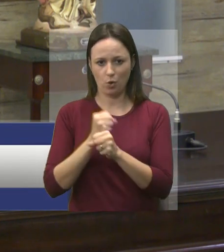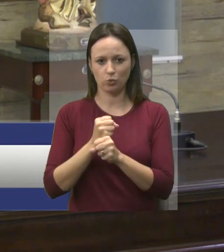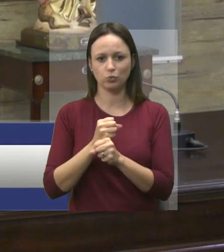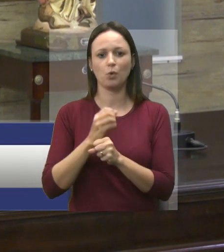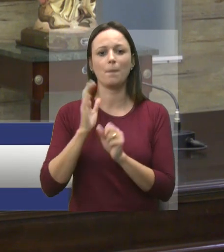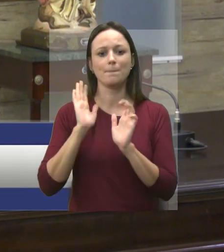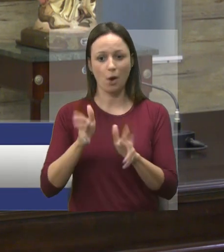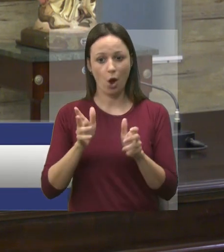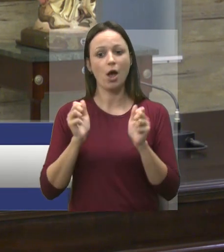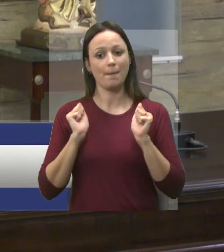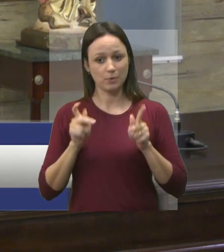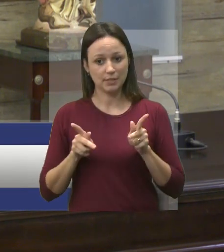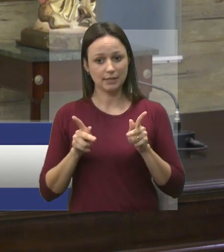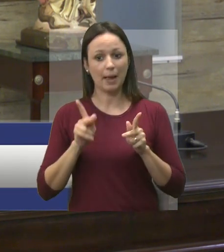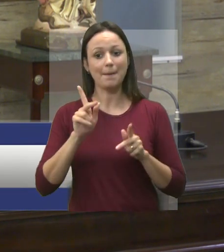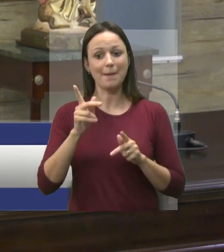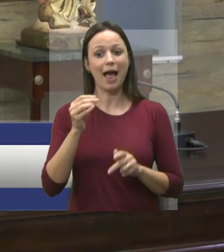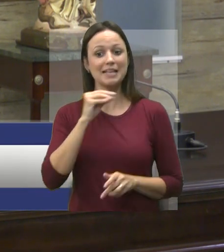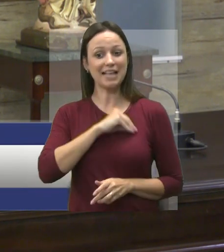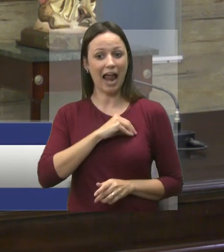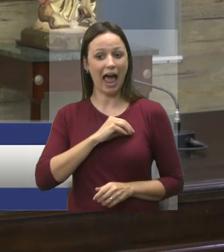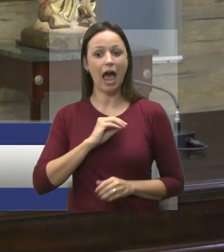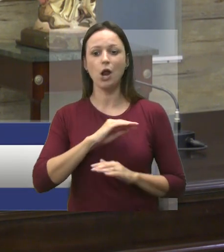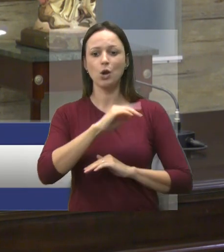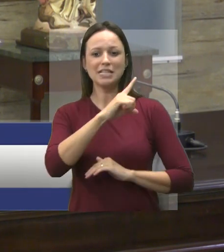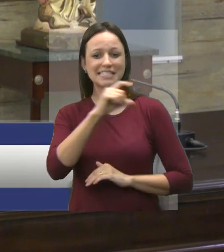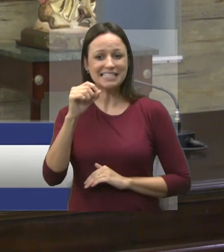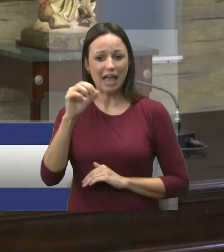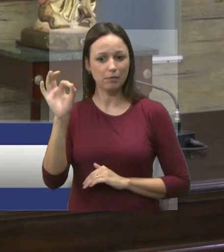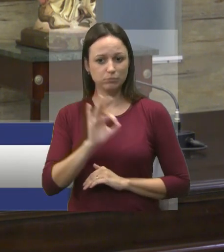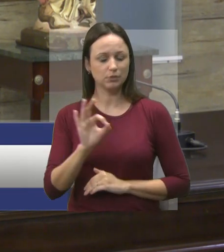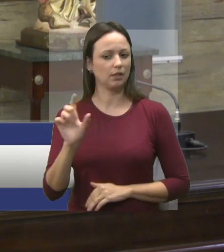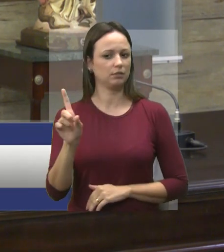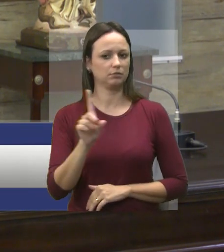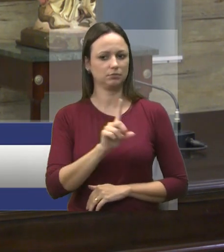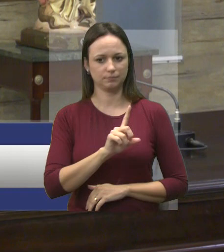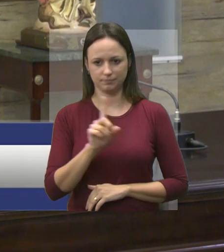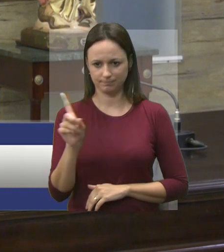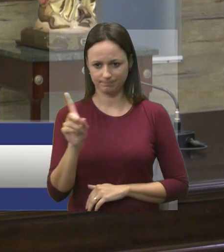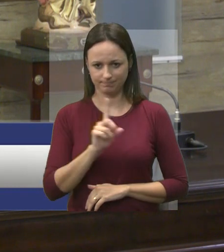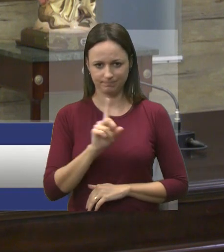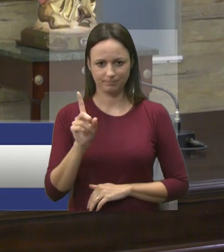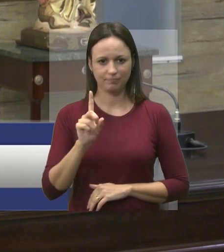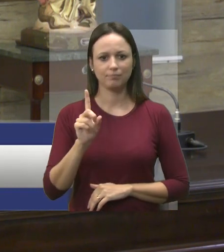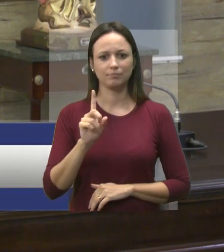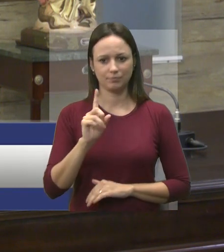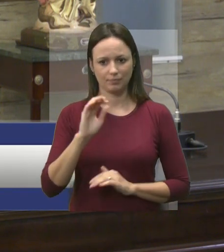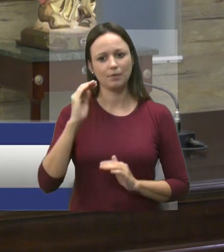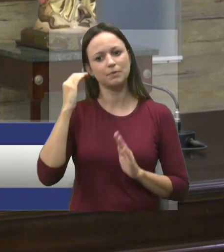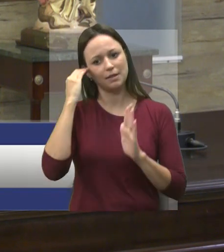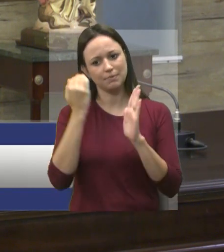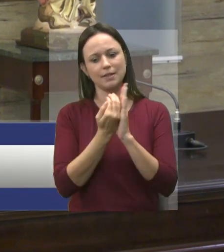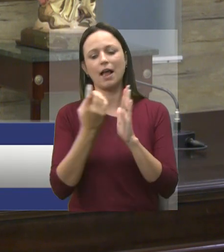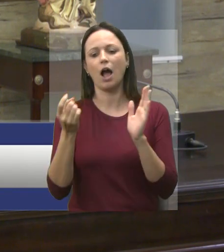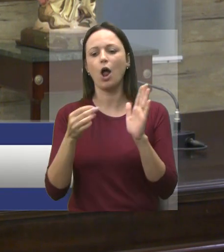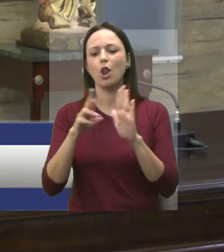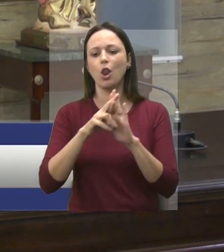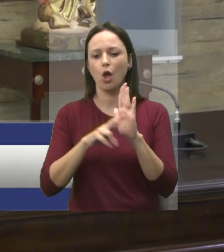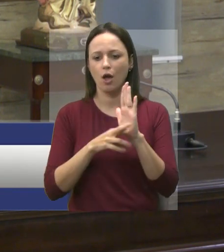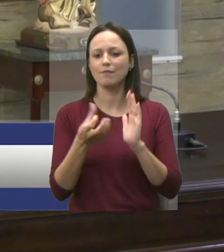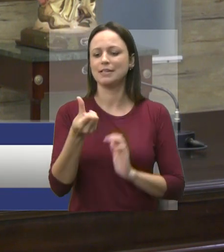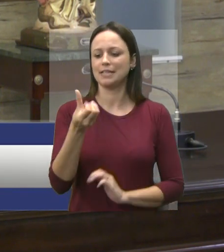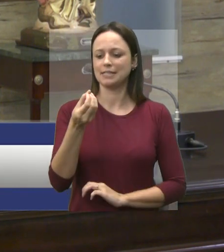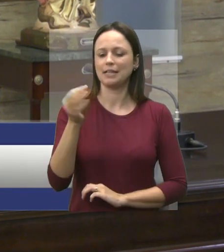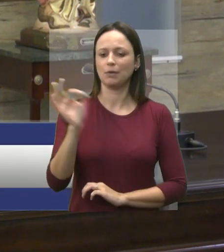não integral. Você vai se aposentar segundo a nova regra de 60% mais 2